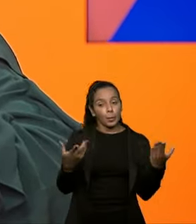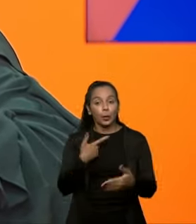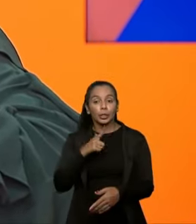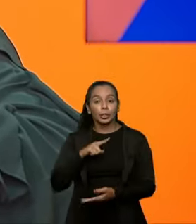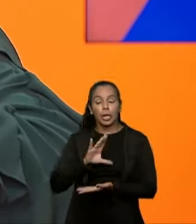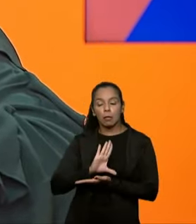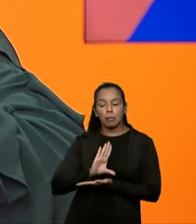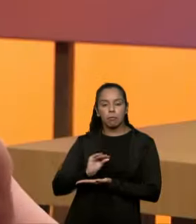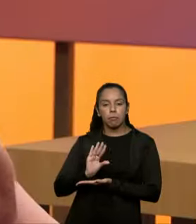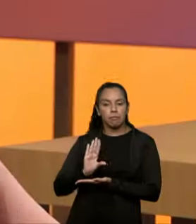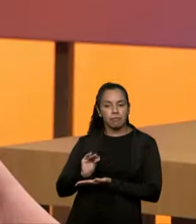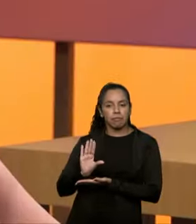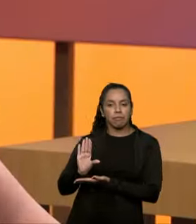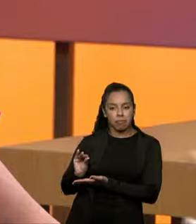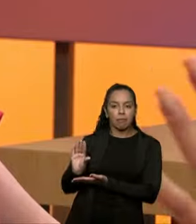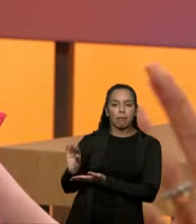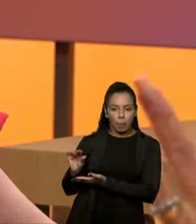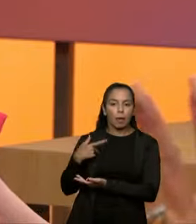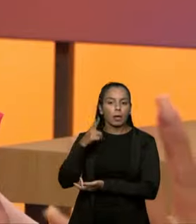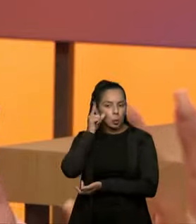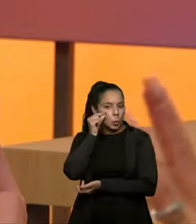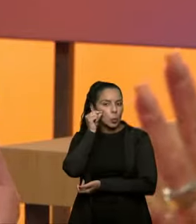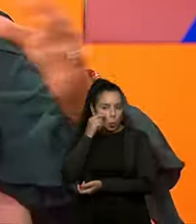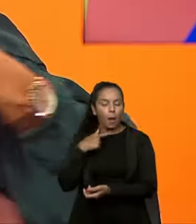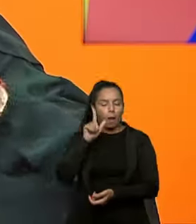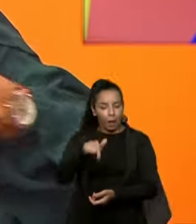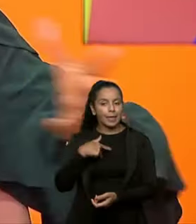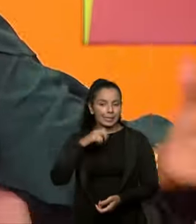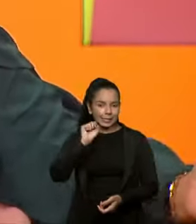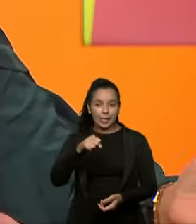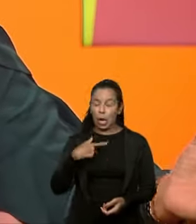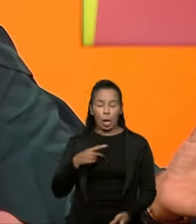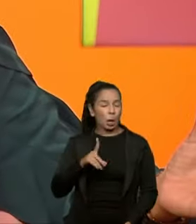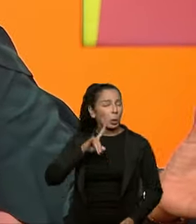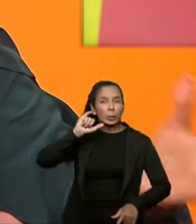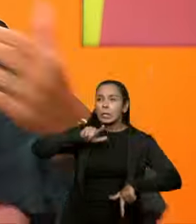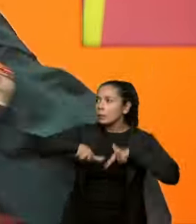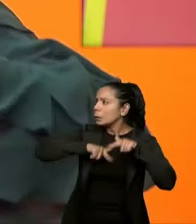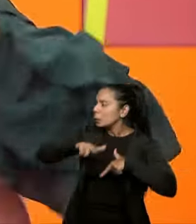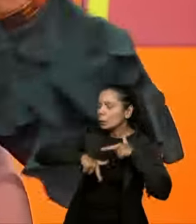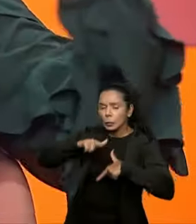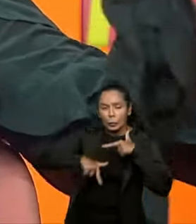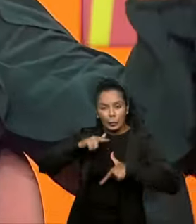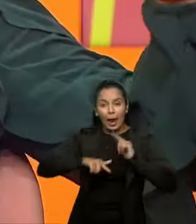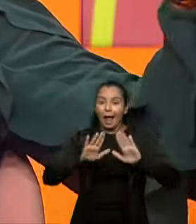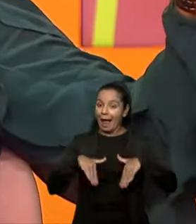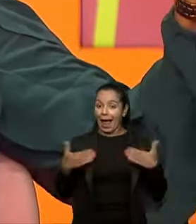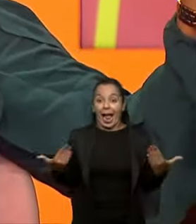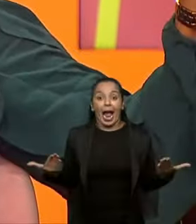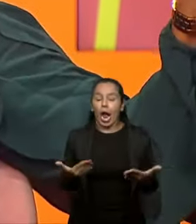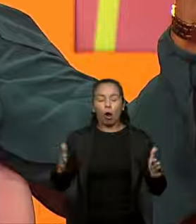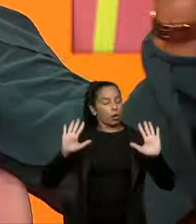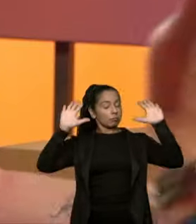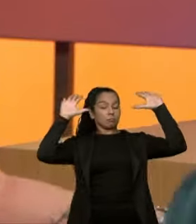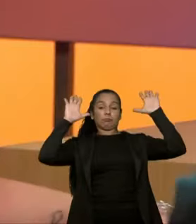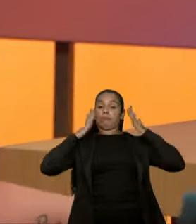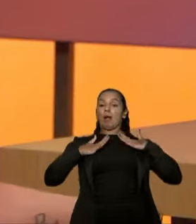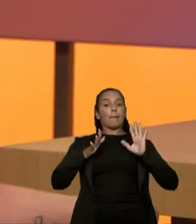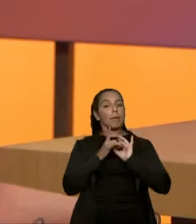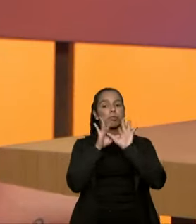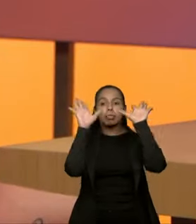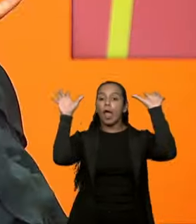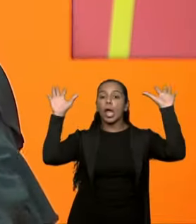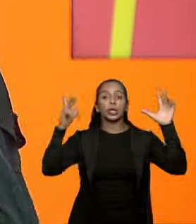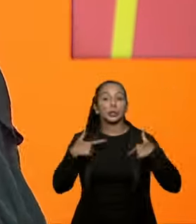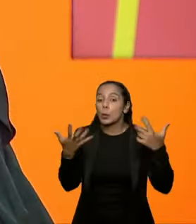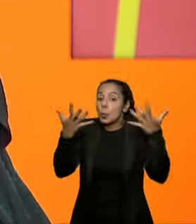sono, né? Sim, você vai botando para frente. Eu passei o dia inteiro trabalhando. Claro. Agora me deixa. Me larga. Agora eu